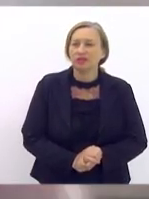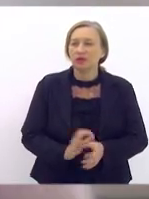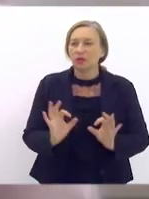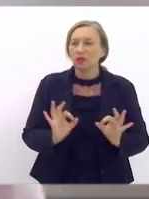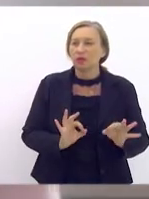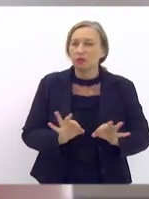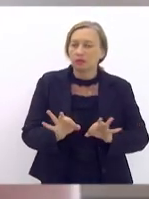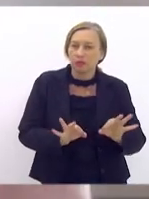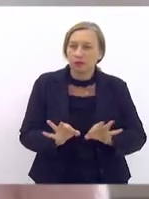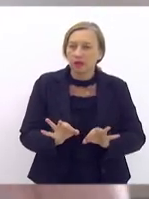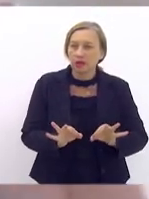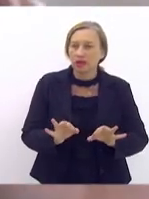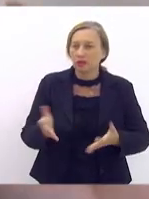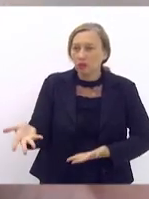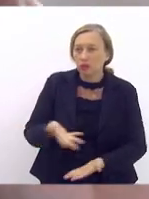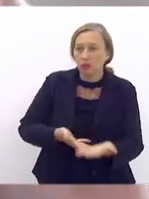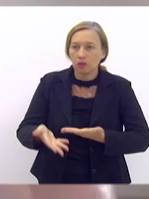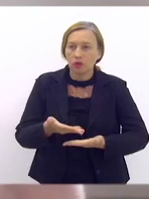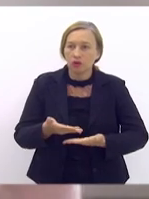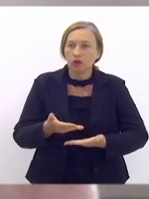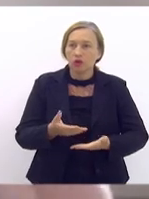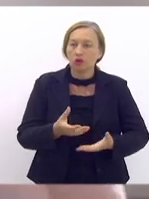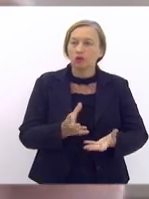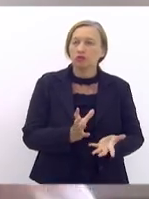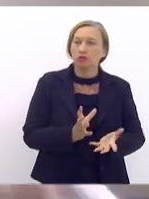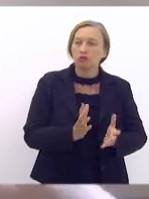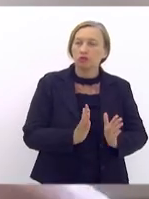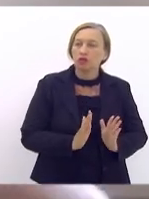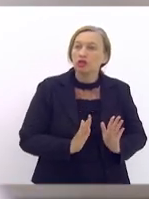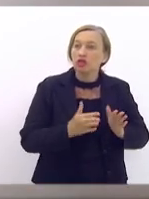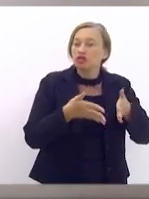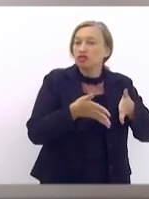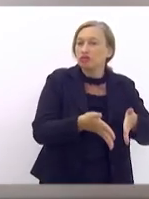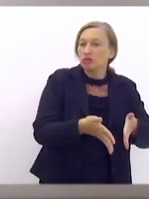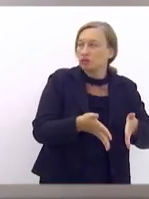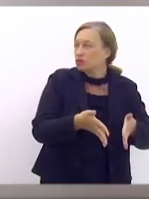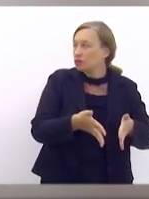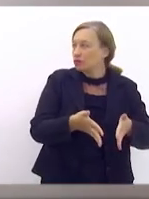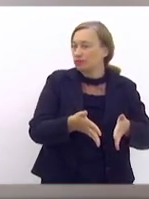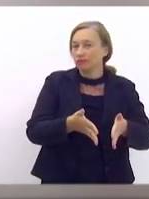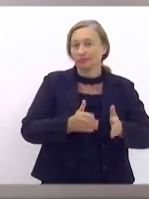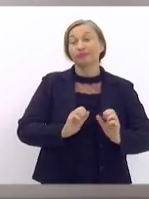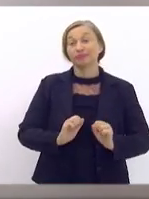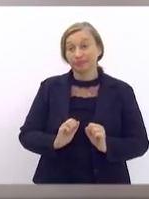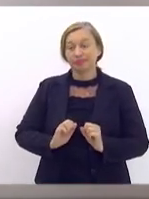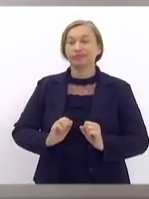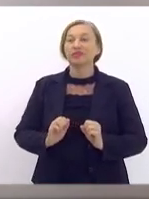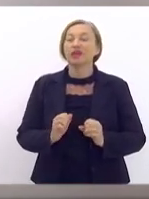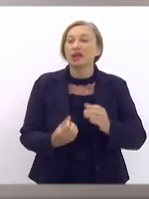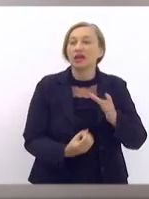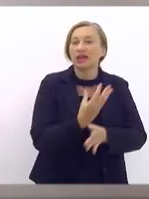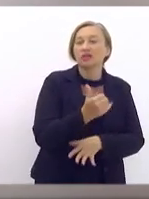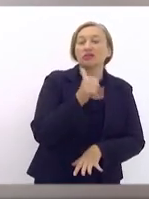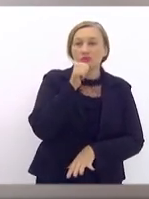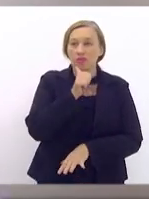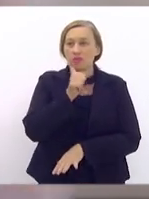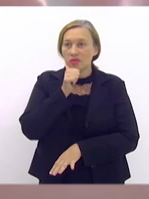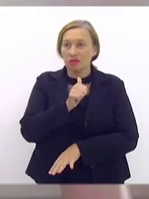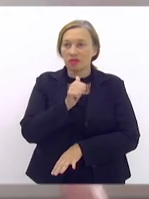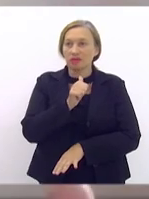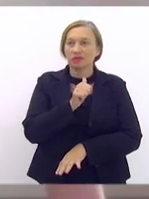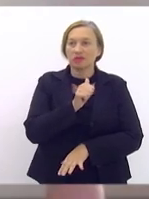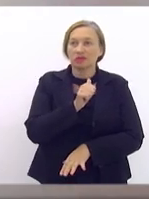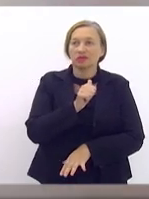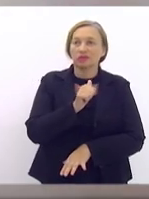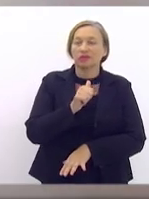coordenada entre elas, porque uma demanda que de repente chega por meio da procuradoria, chega uma denúncia à procuradora da mulher de que a lei de